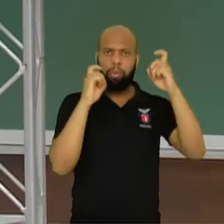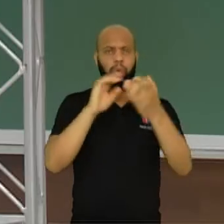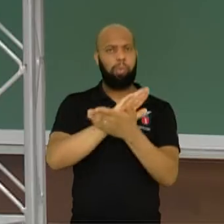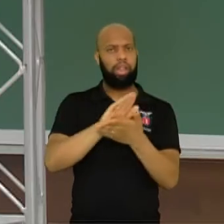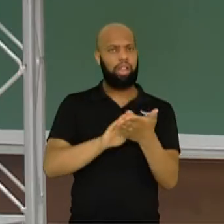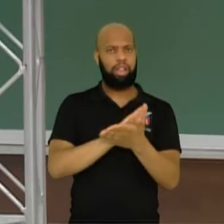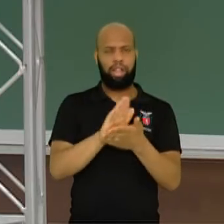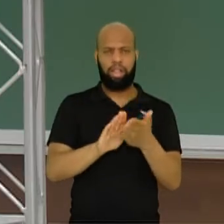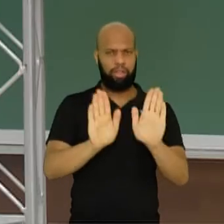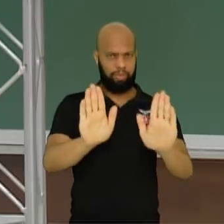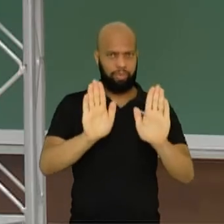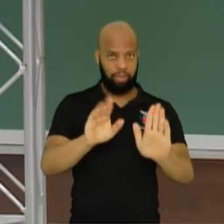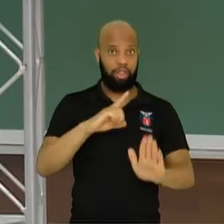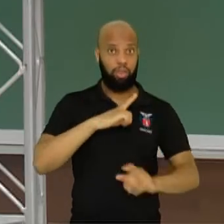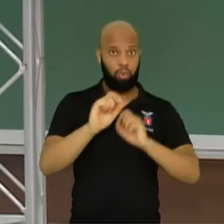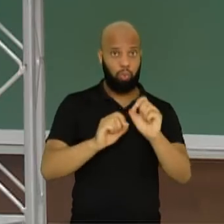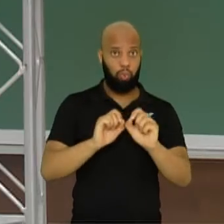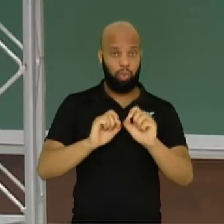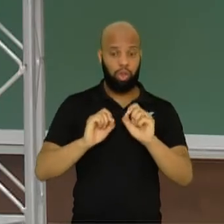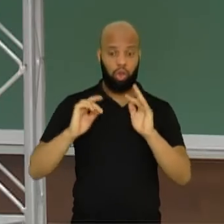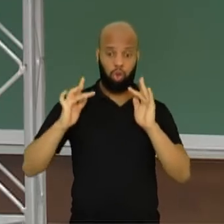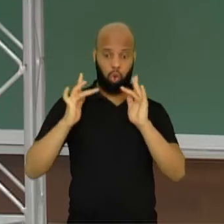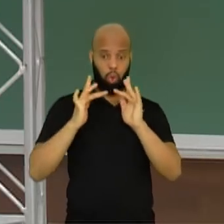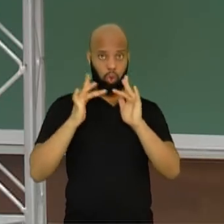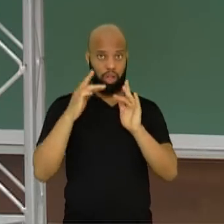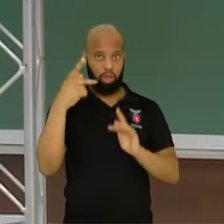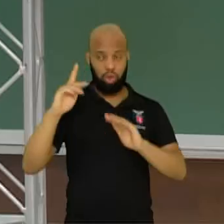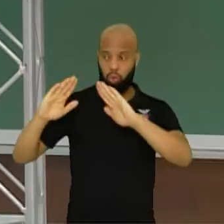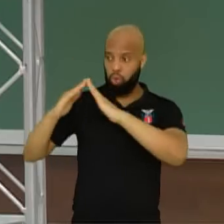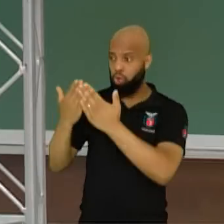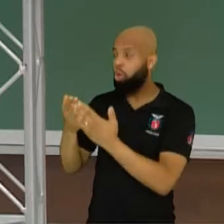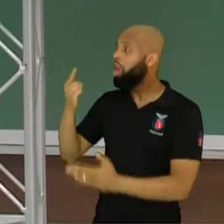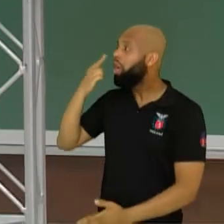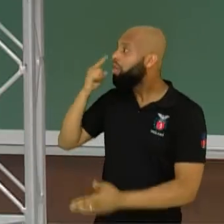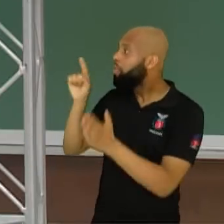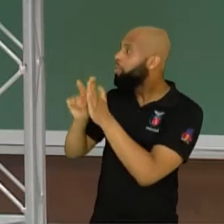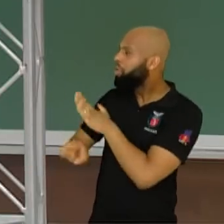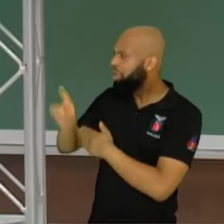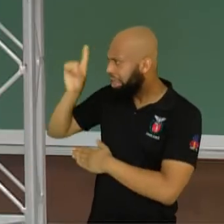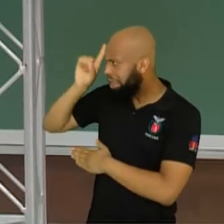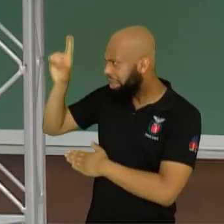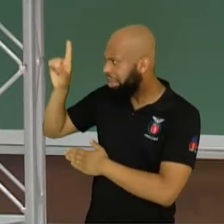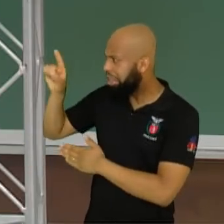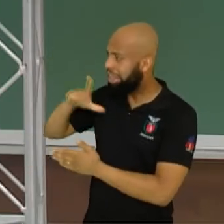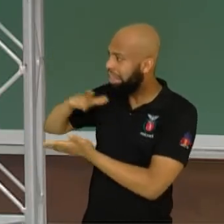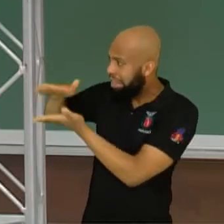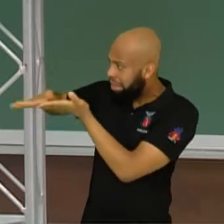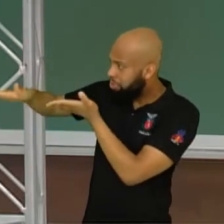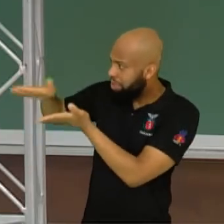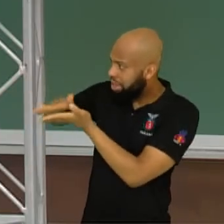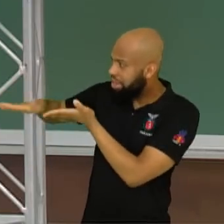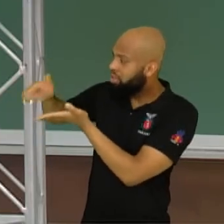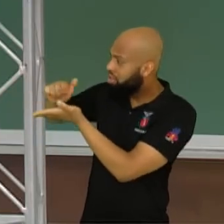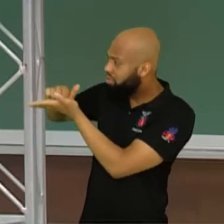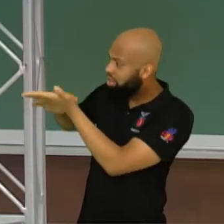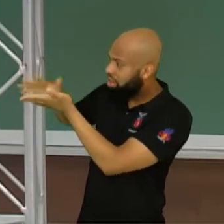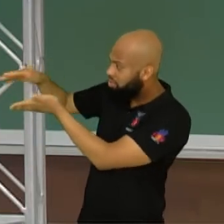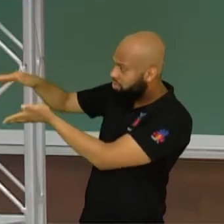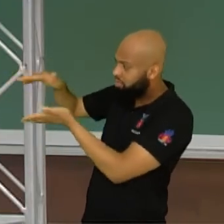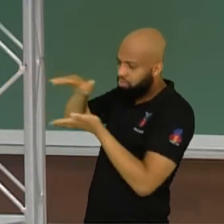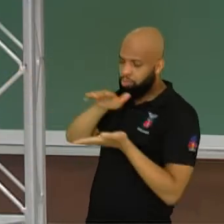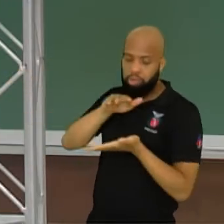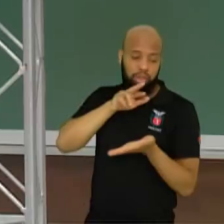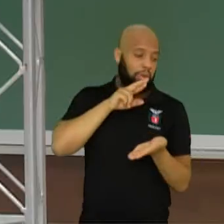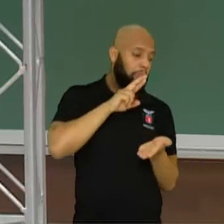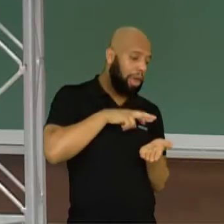Você pode entrar em contato com a sua escola, ver o dia da entrega do kit dos materiais. Você vai